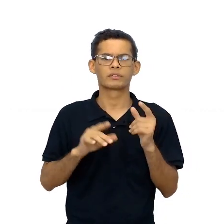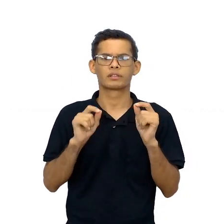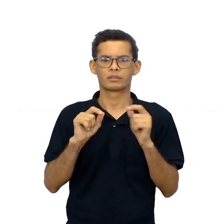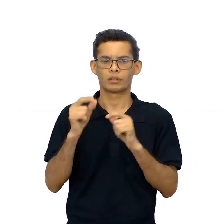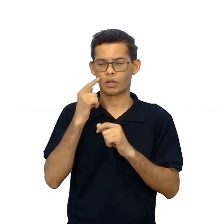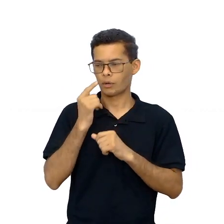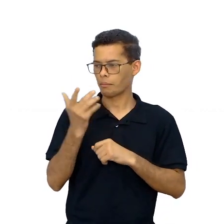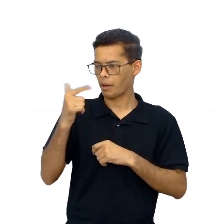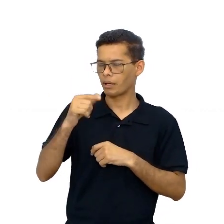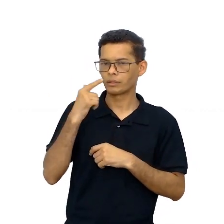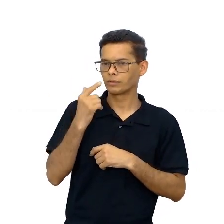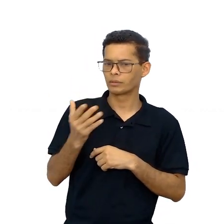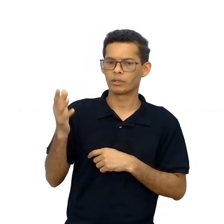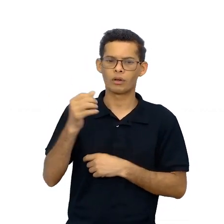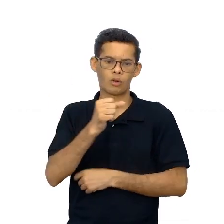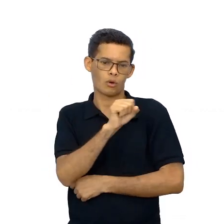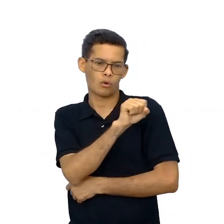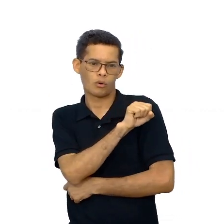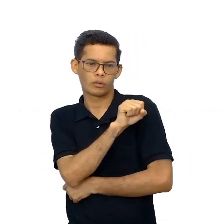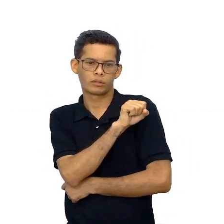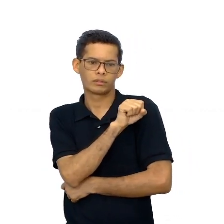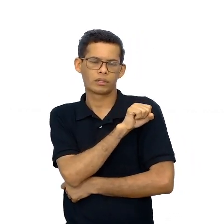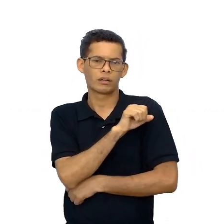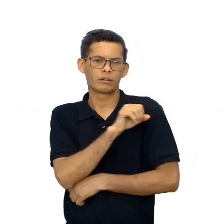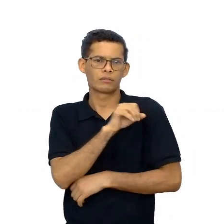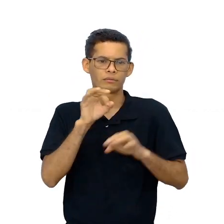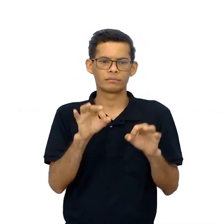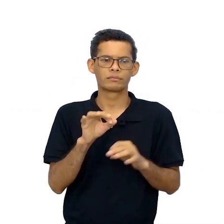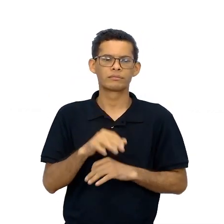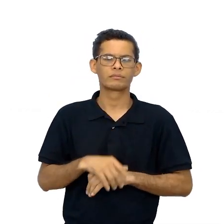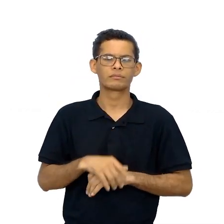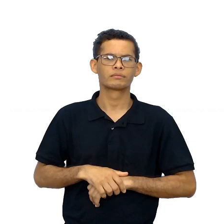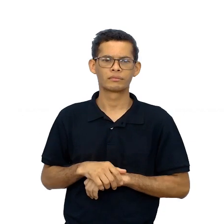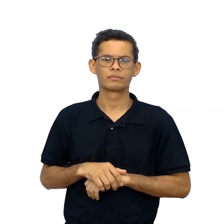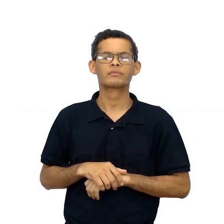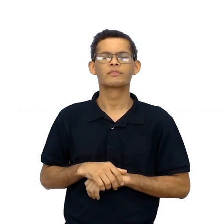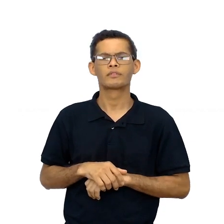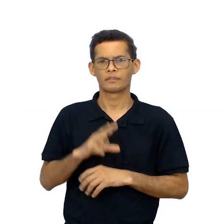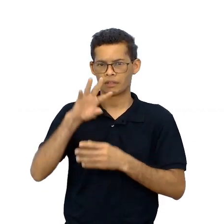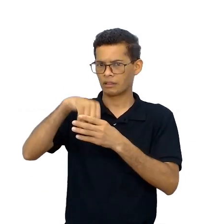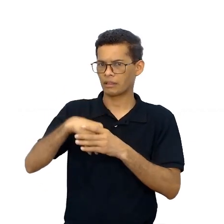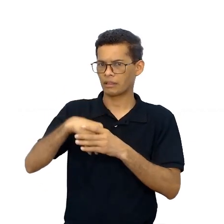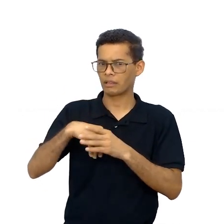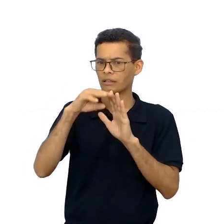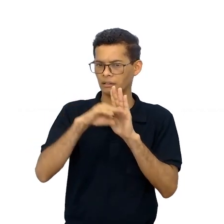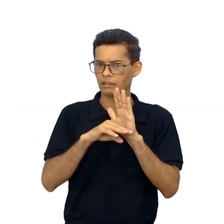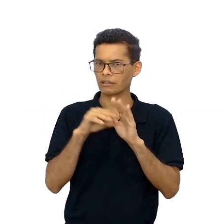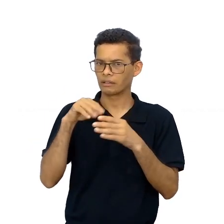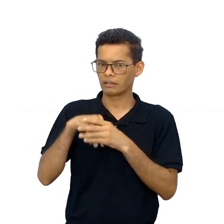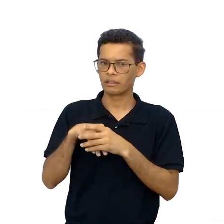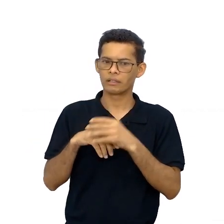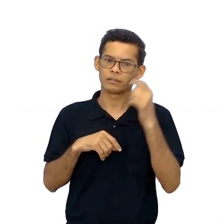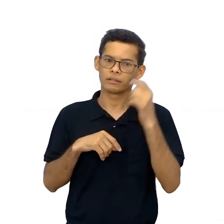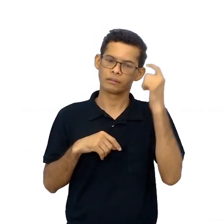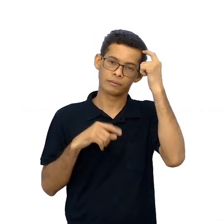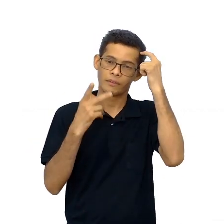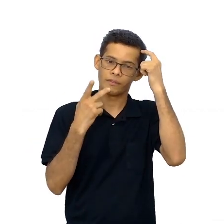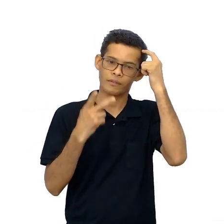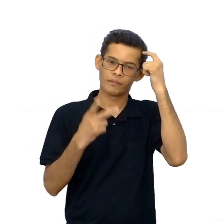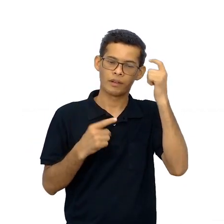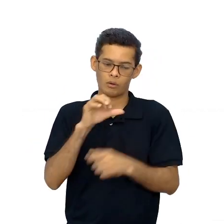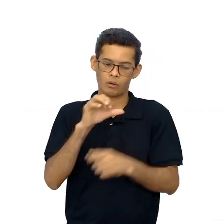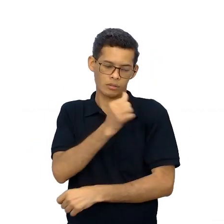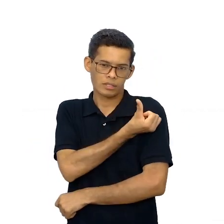uma atividade do 8º ano que apenas já está lá na AD, tá? me desculpem, aqui não é sexto,